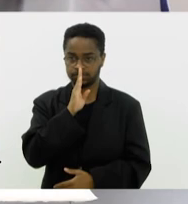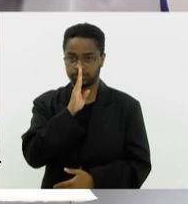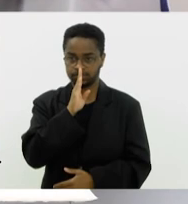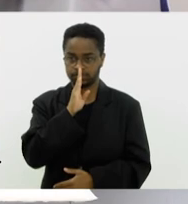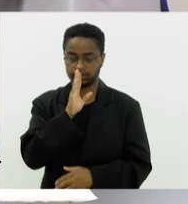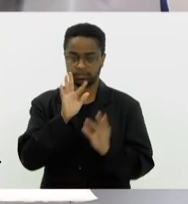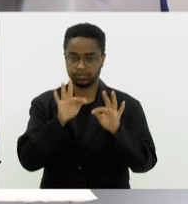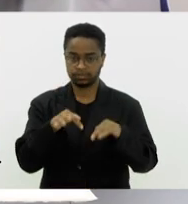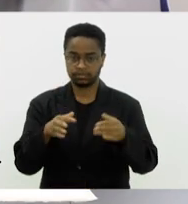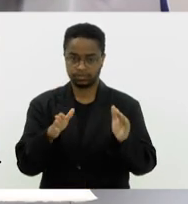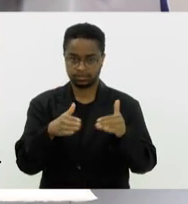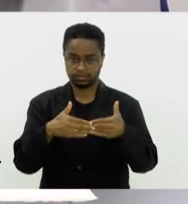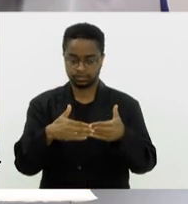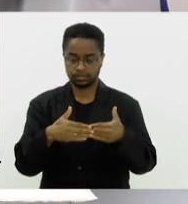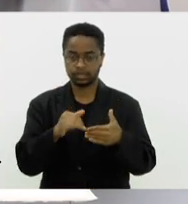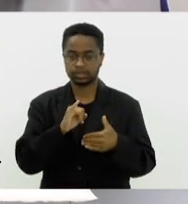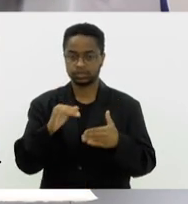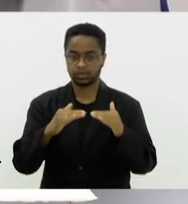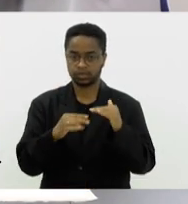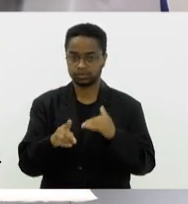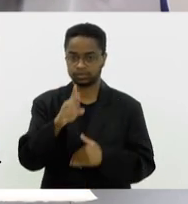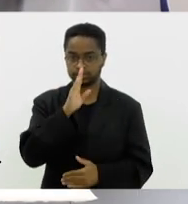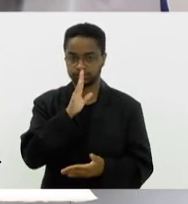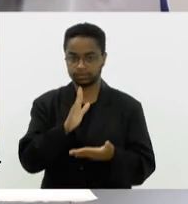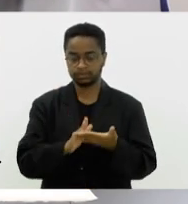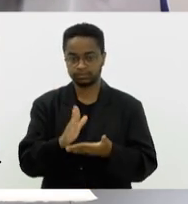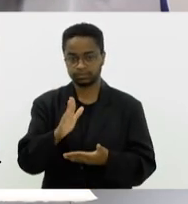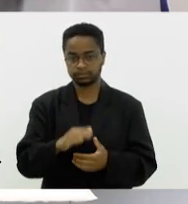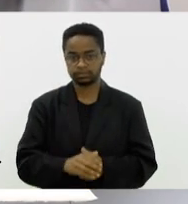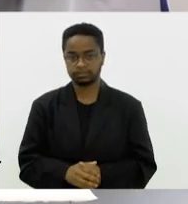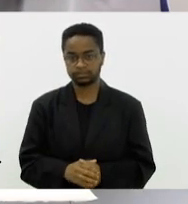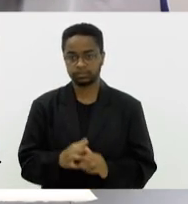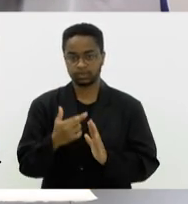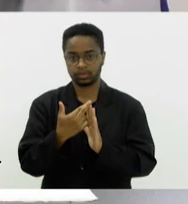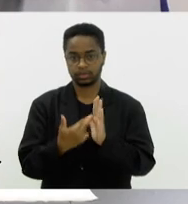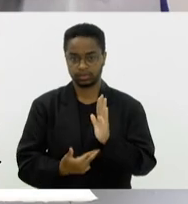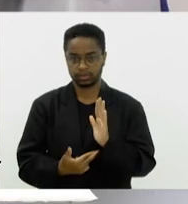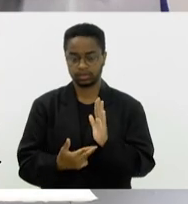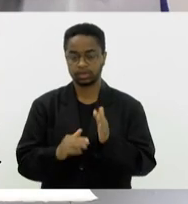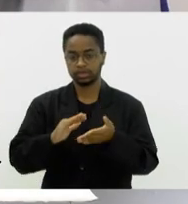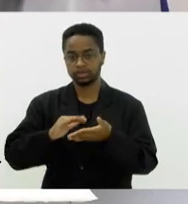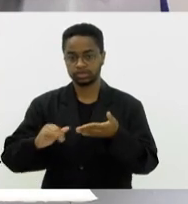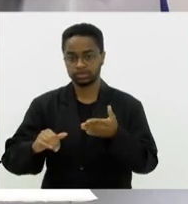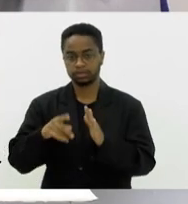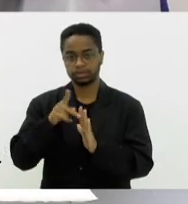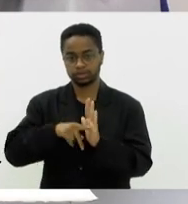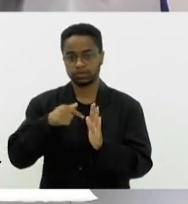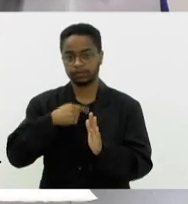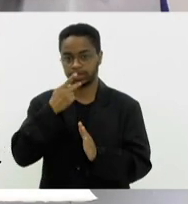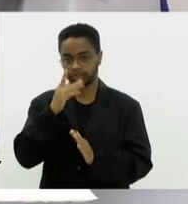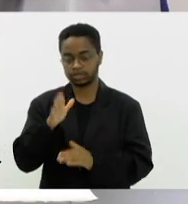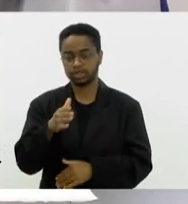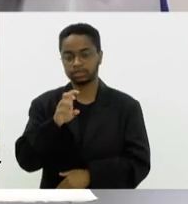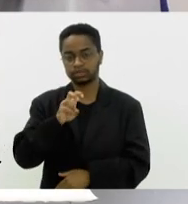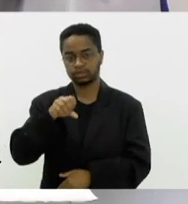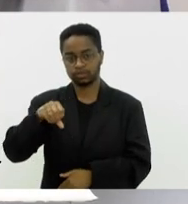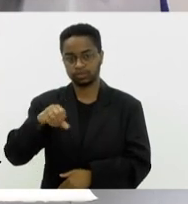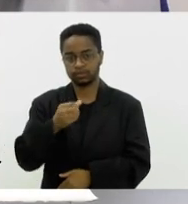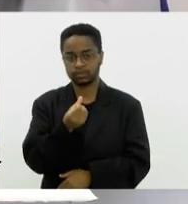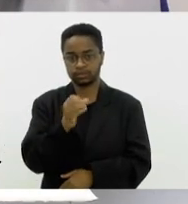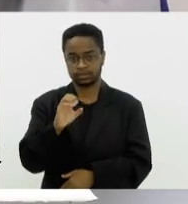Encerrada a discussão, senhores que aprovam, permaneçam como estão. Aprovados os relatórios, com exceção dos projetos citados, 59, 60